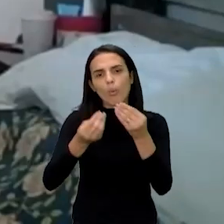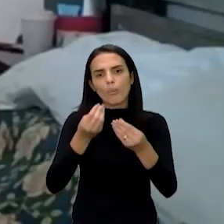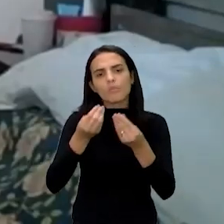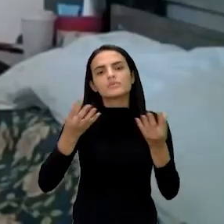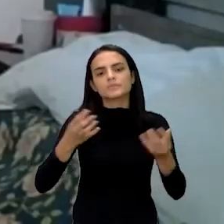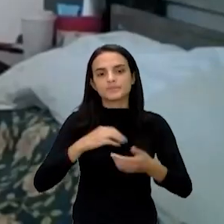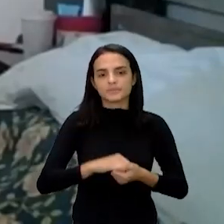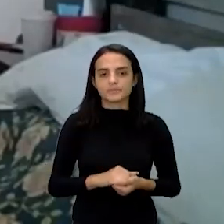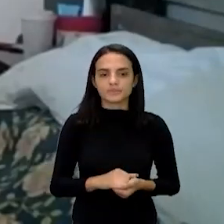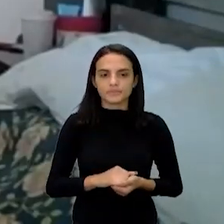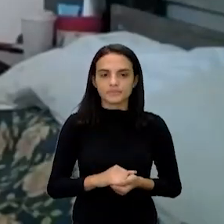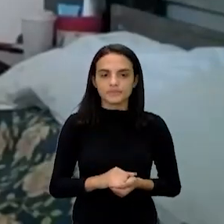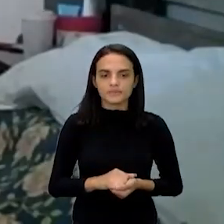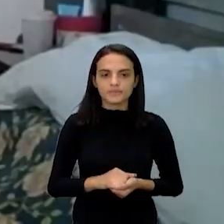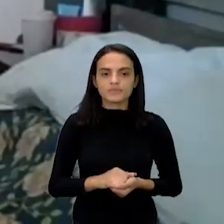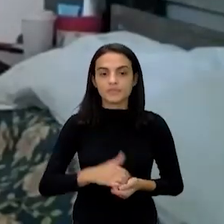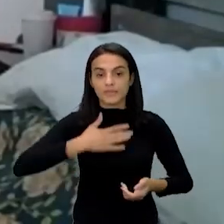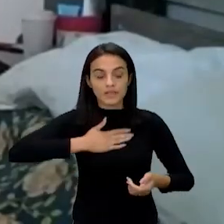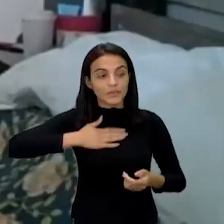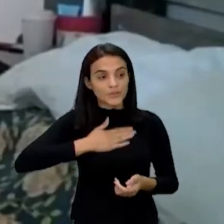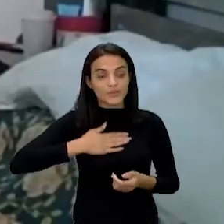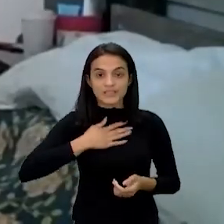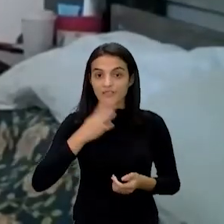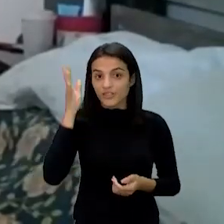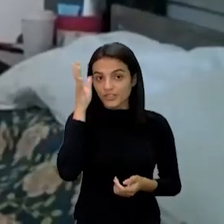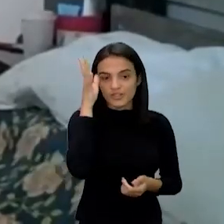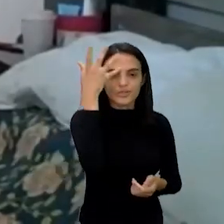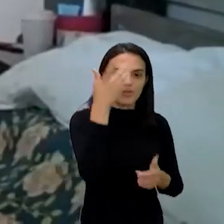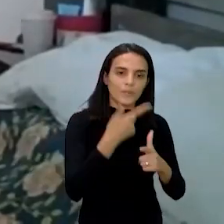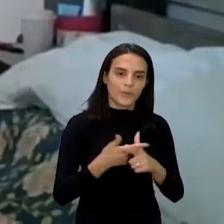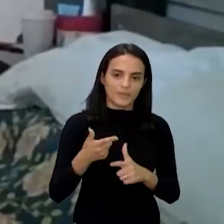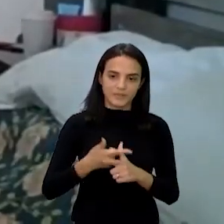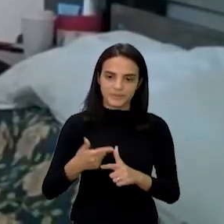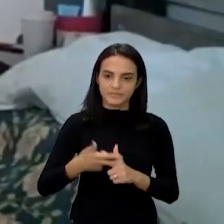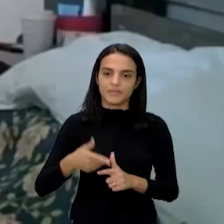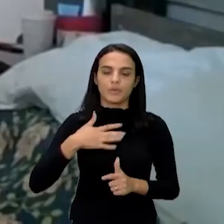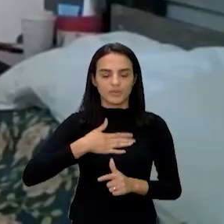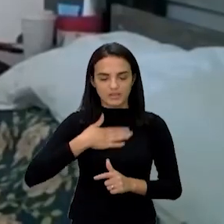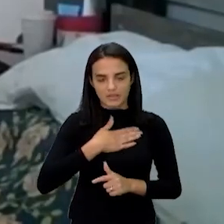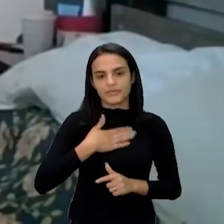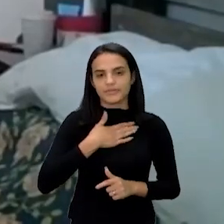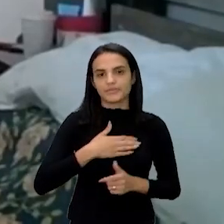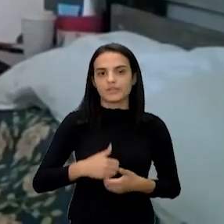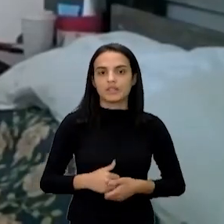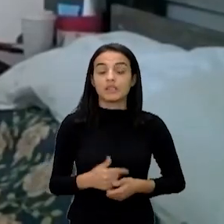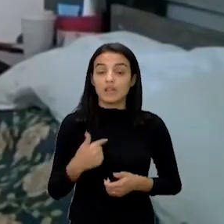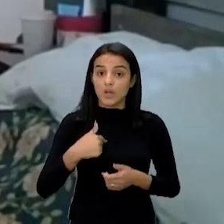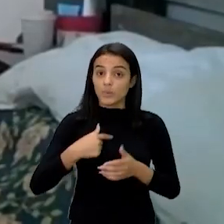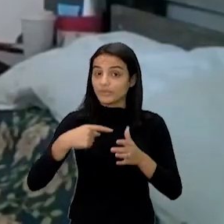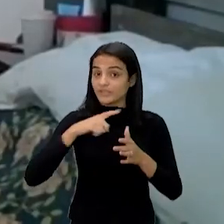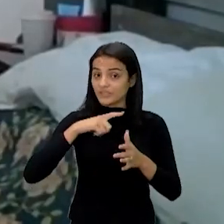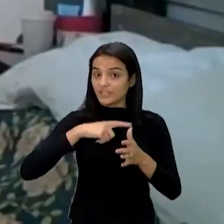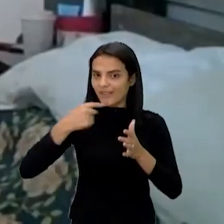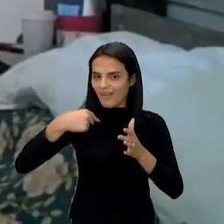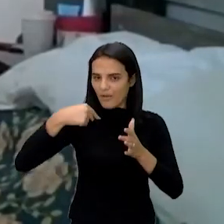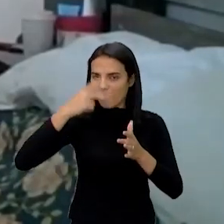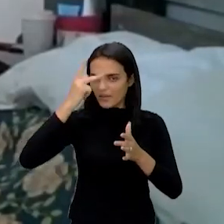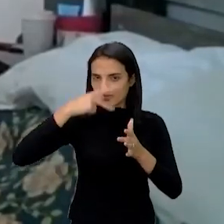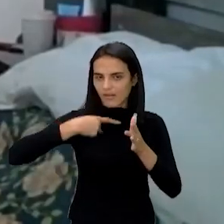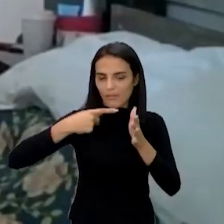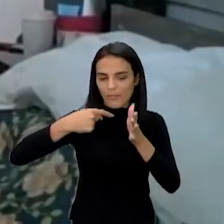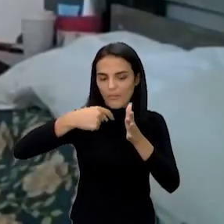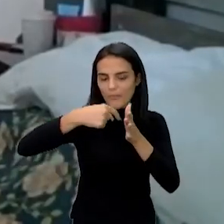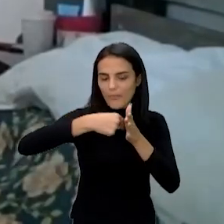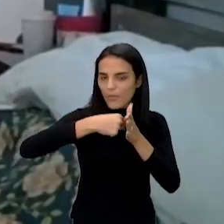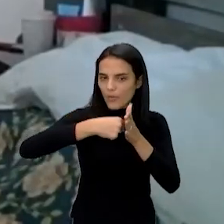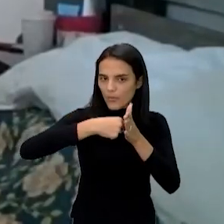a aparecer ali algo de alguém que gostava de resolver problema. E eu tinha algo muito assim profundo também com relação ao